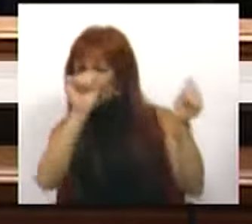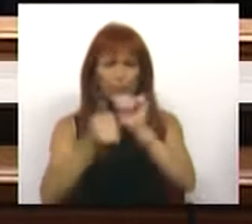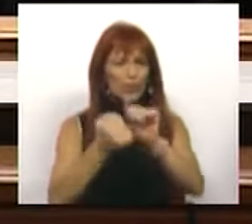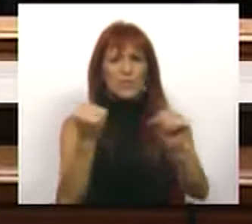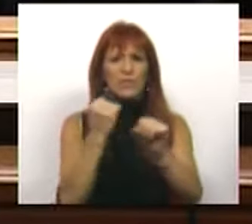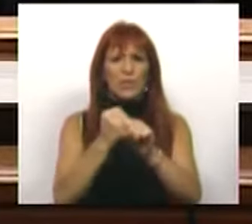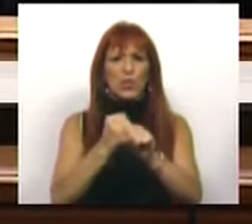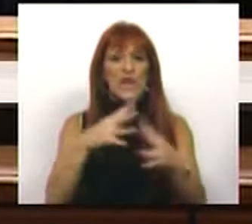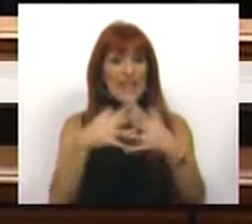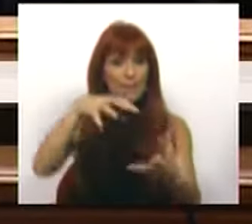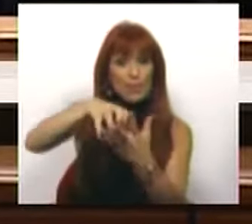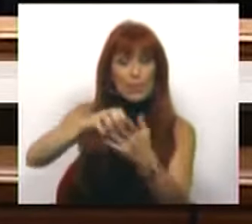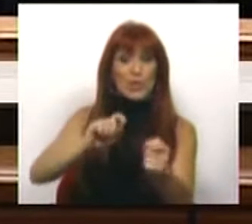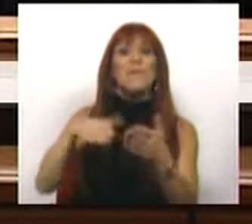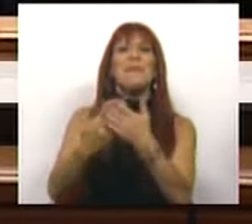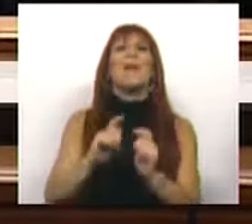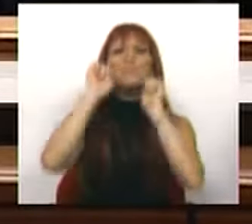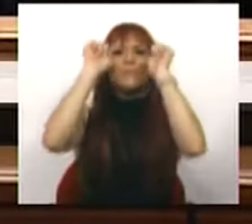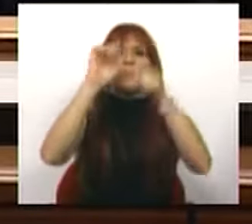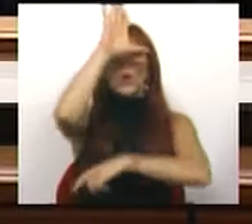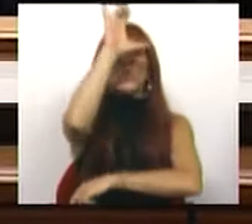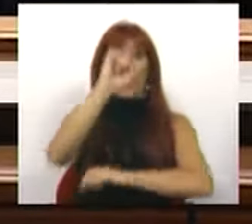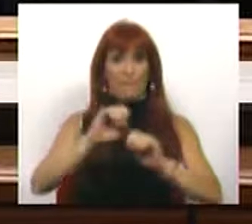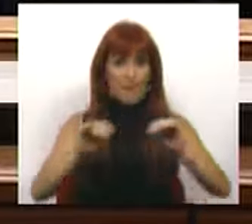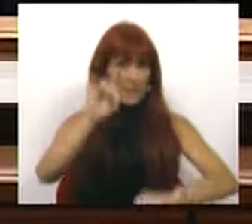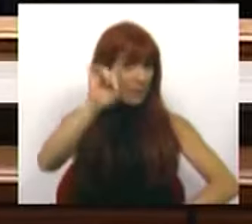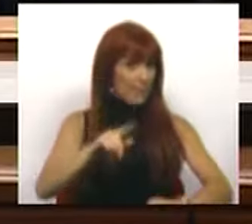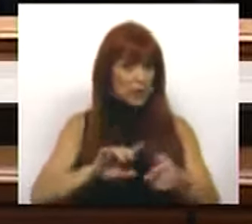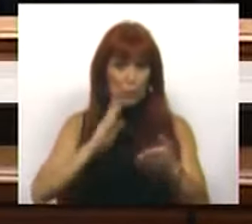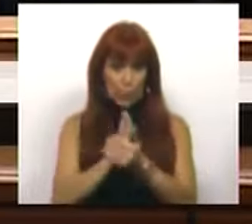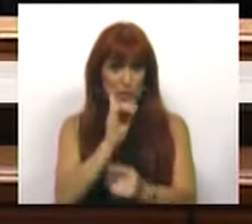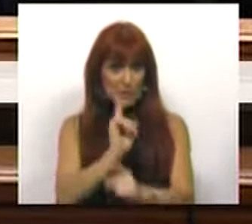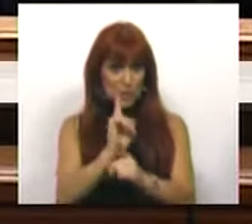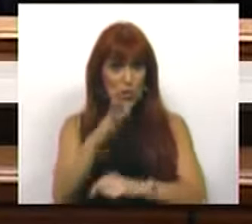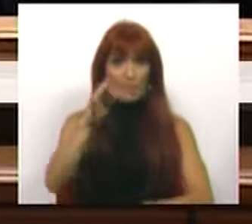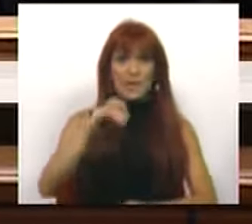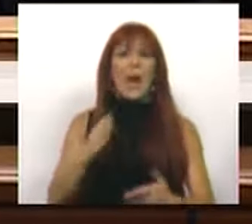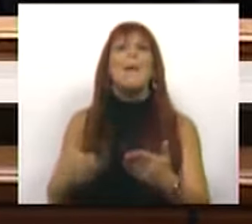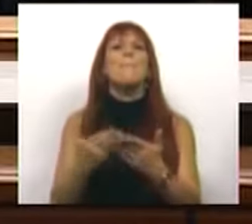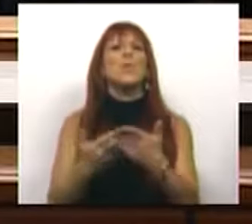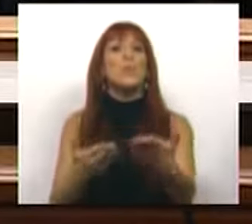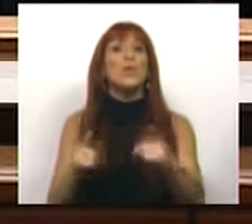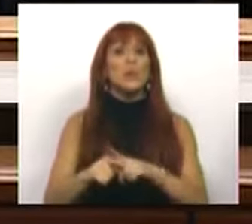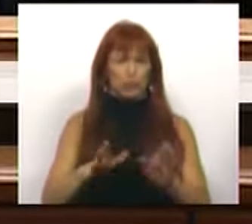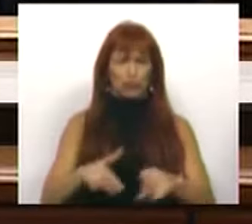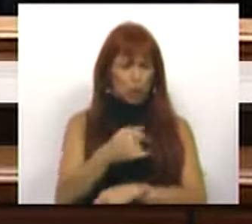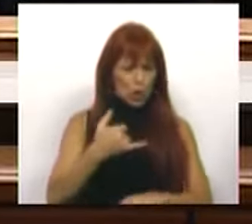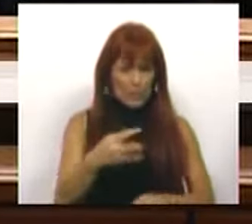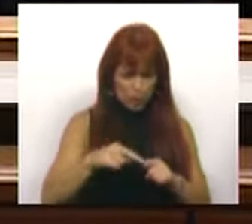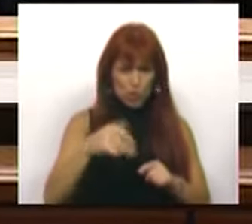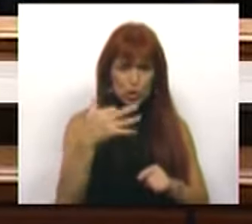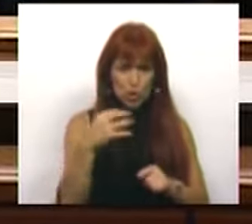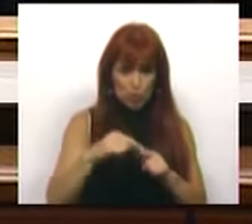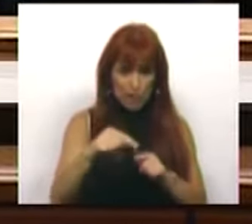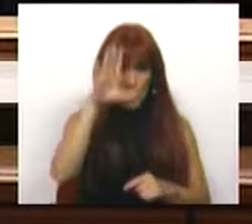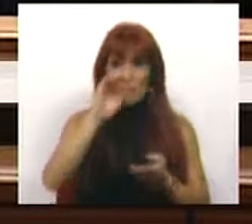serviços e das infraestruturas para o Estado. Numa primeira fase deste processo, o PCP propõe que já em 2018 o